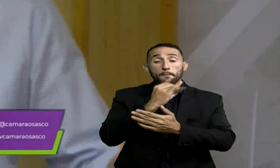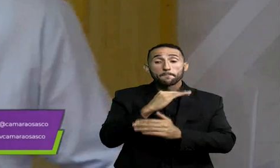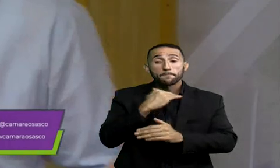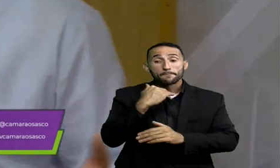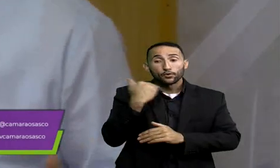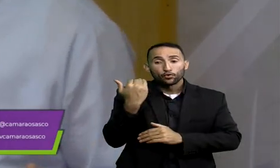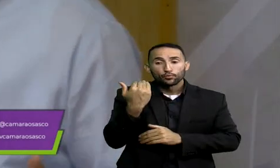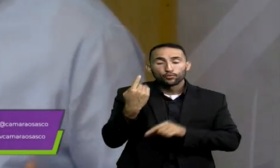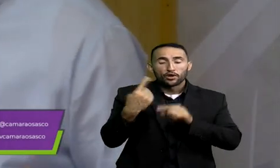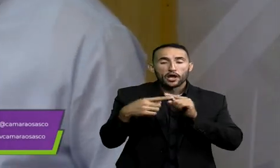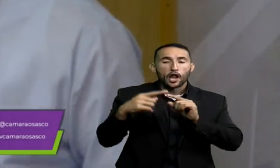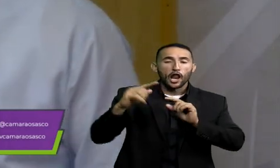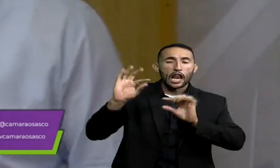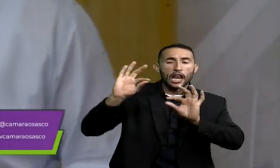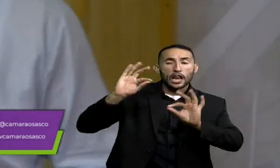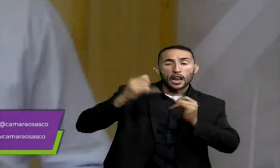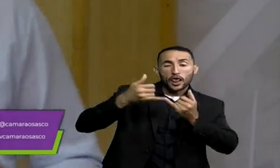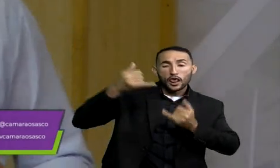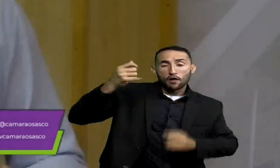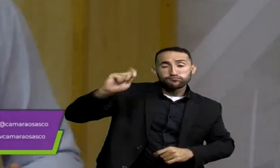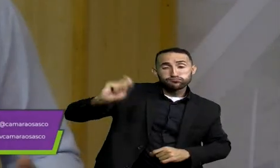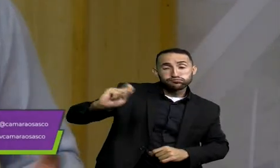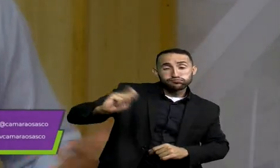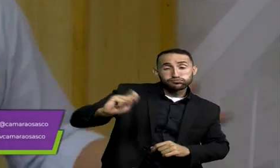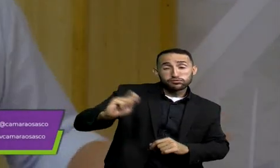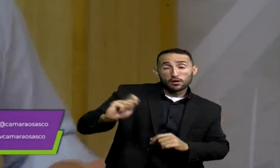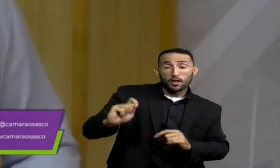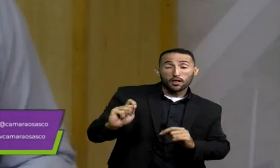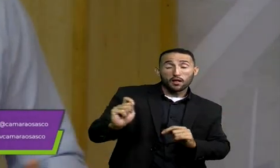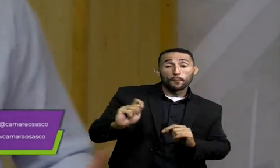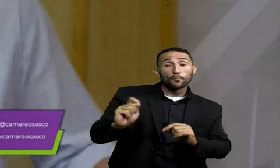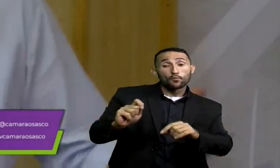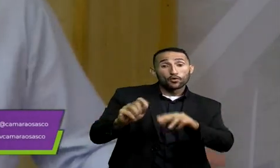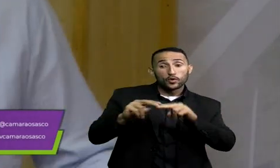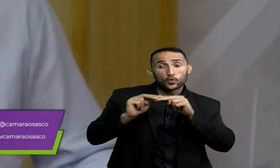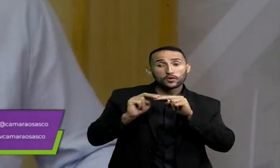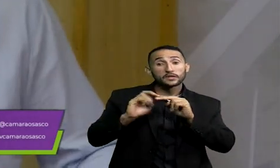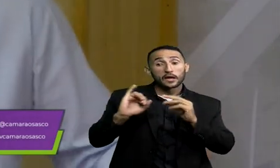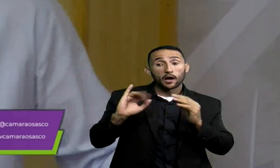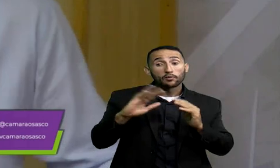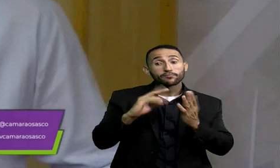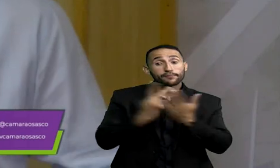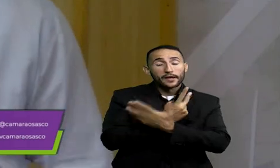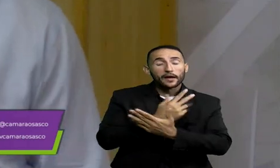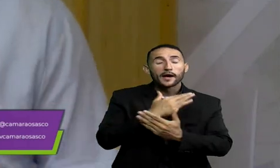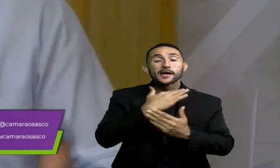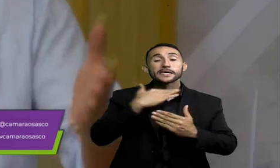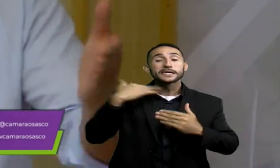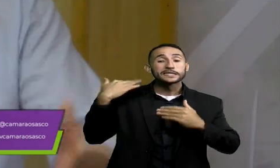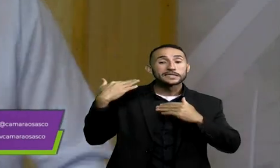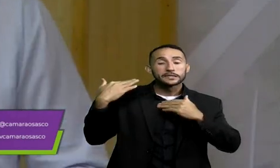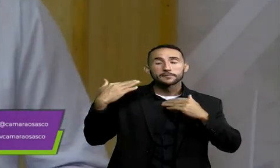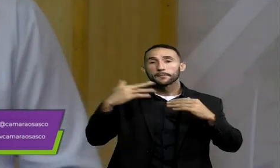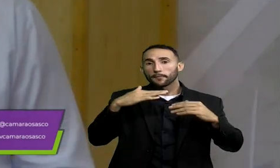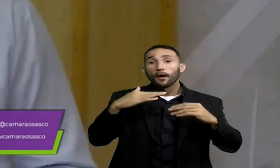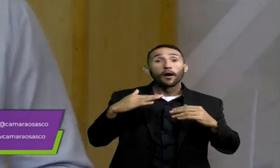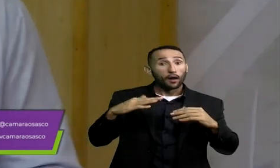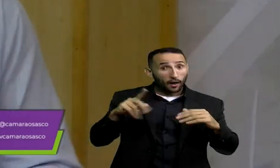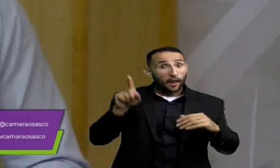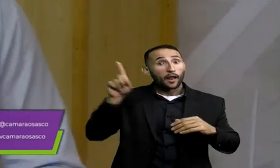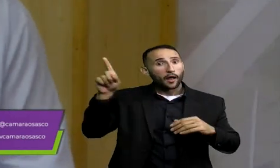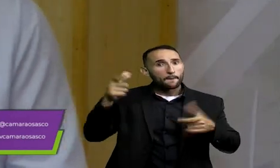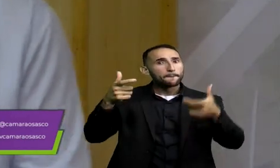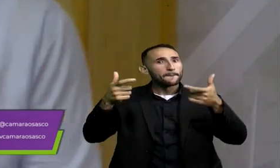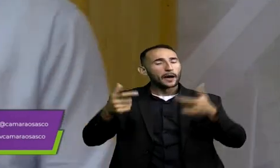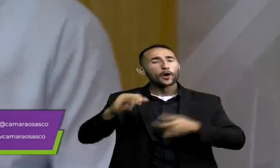atacados assim por aquela linha porque quando pega com a linha com cortante no pescoço nós já temos casos aqui e caso até no Jaguaribe né de um